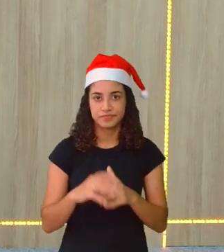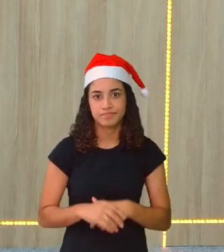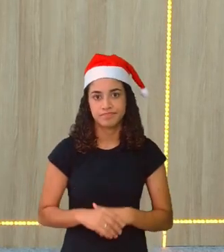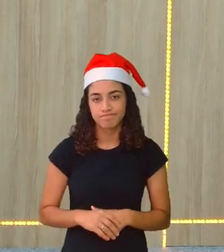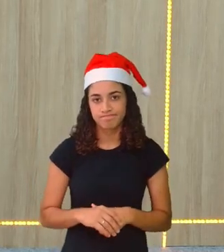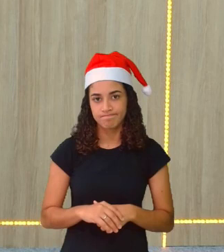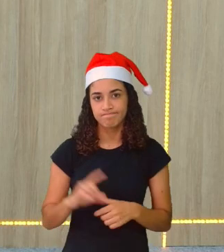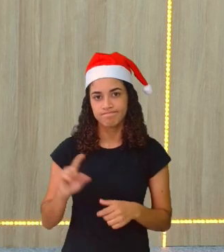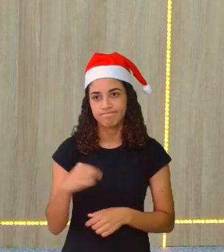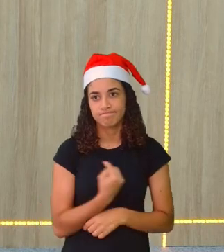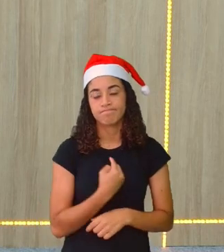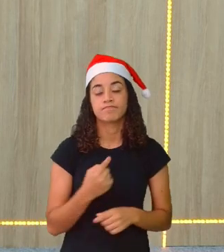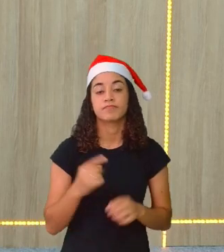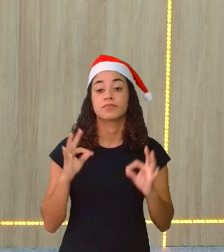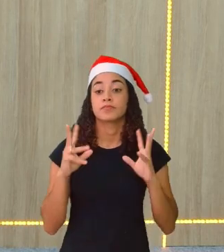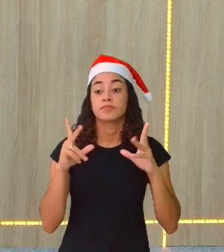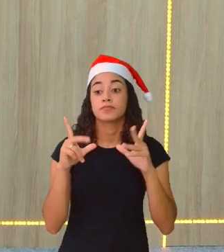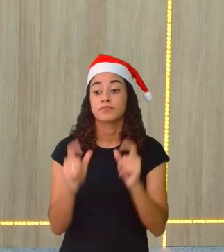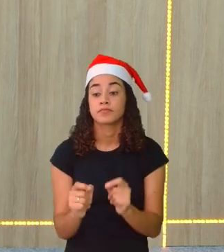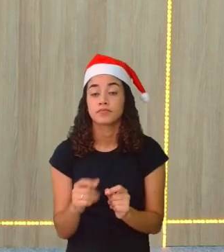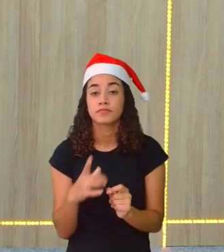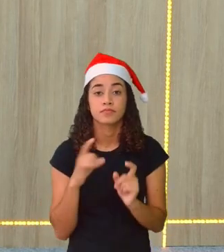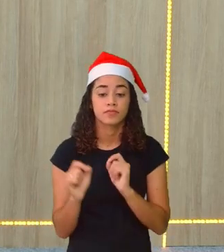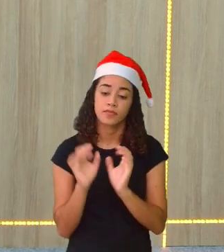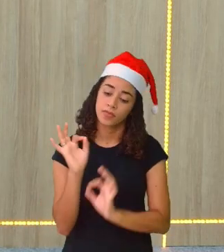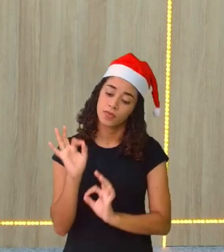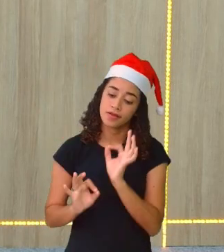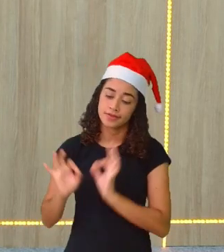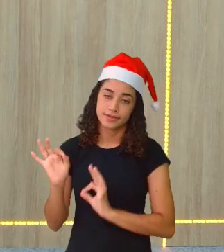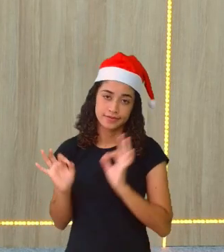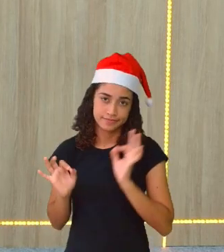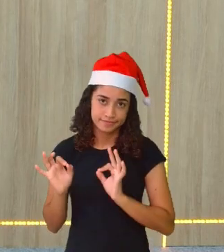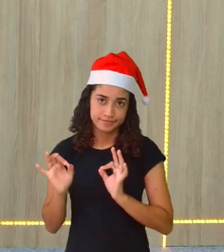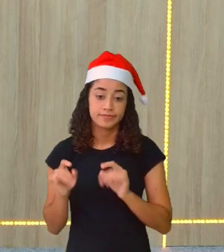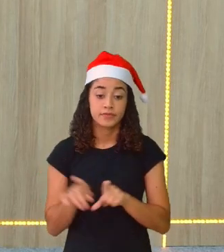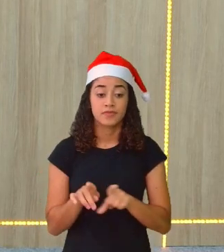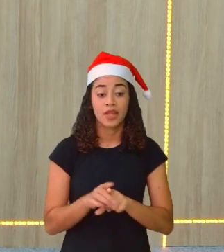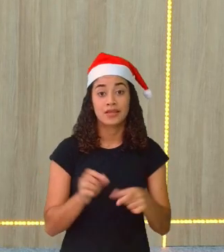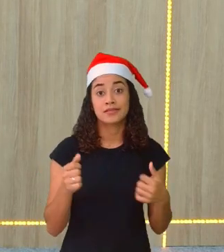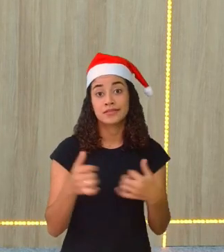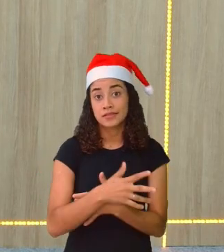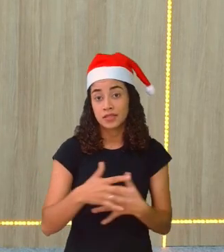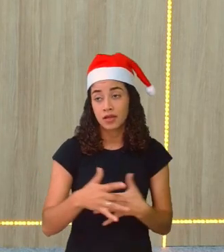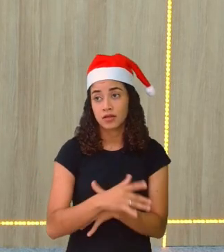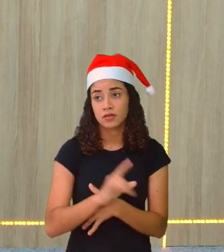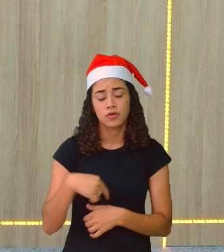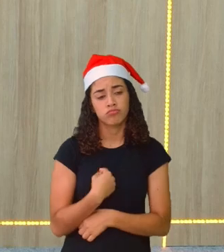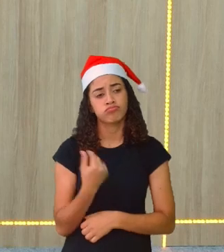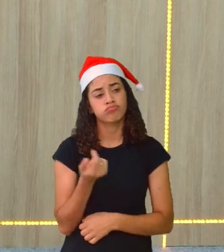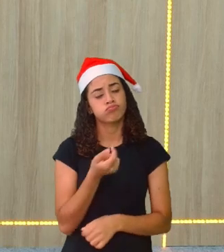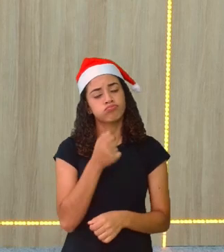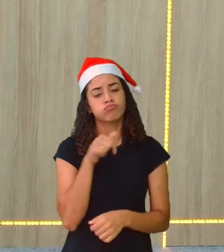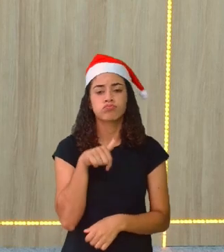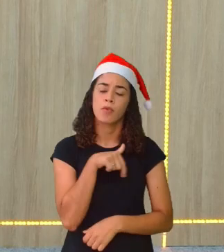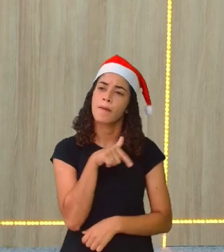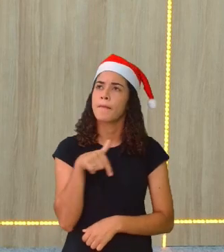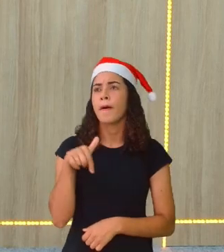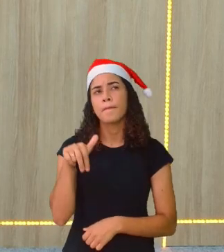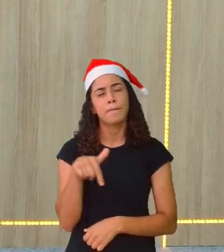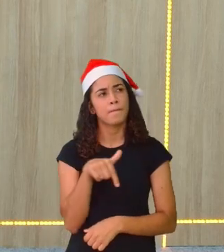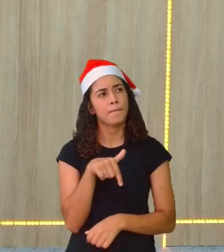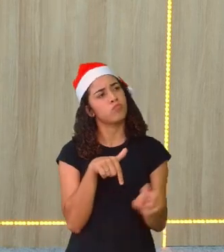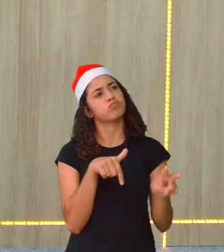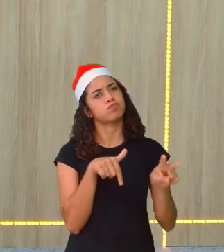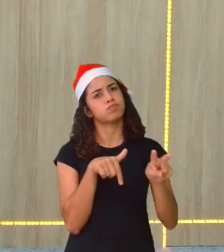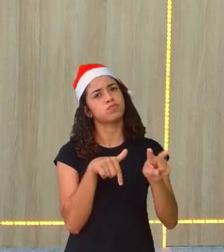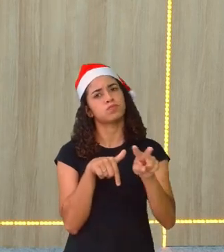sentido, a gente tem tudo isso sendo organizado e a cidade, a gente andando pela cidade, a gente já percebe quando